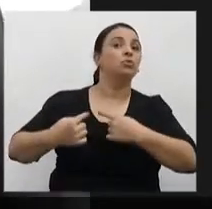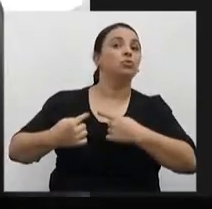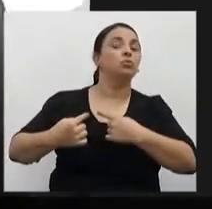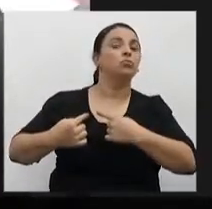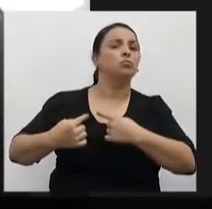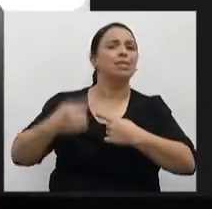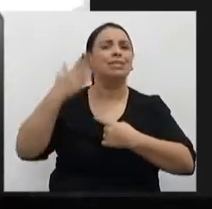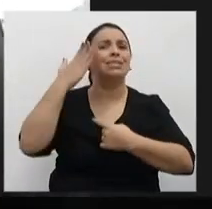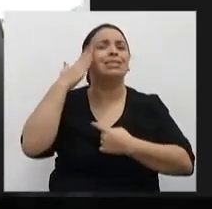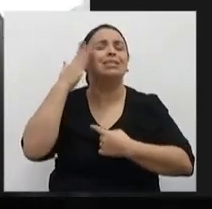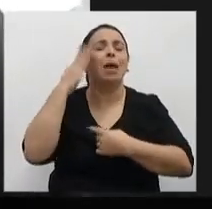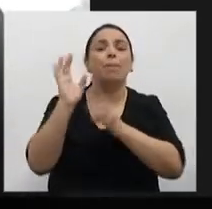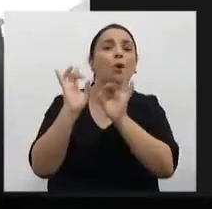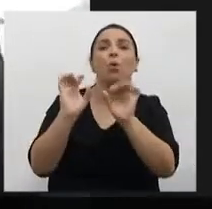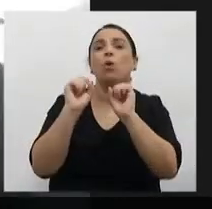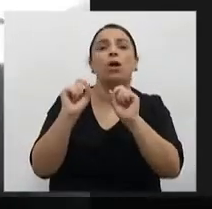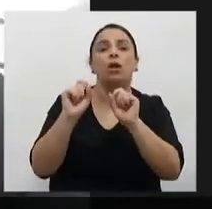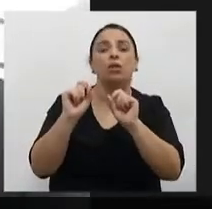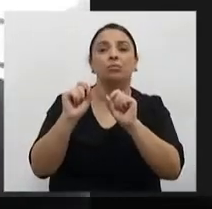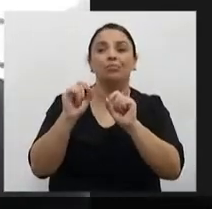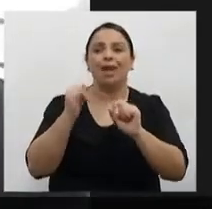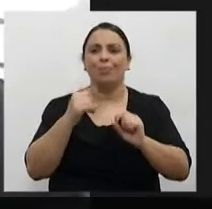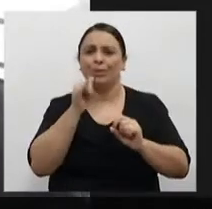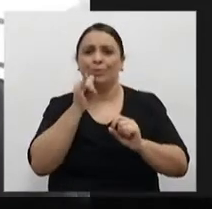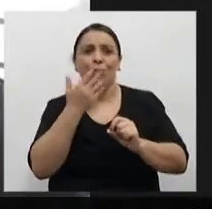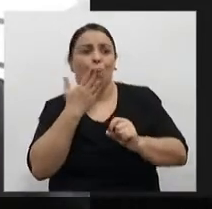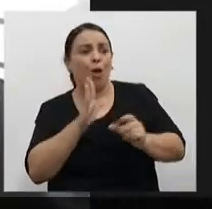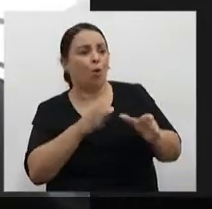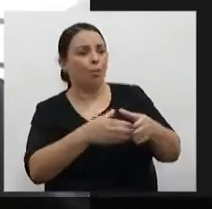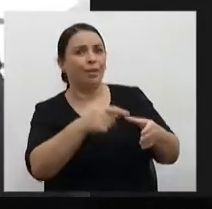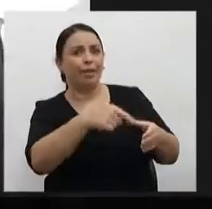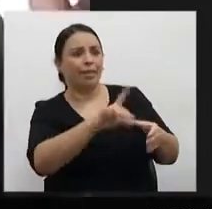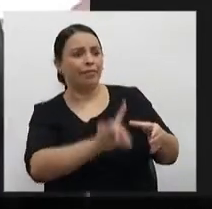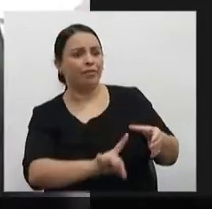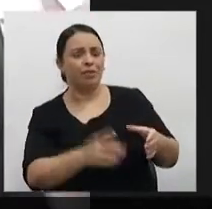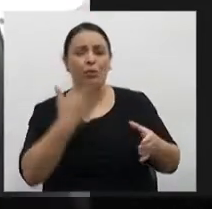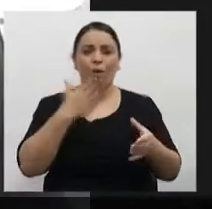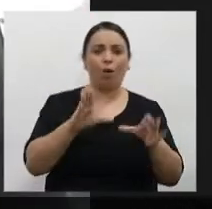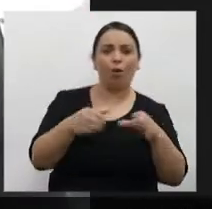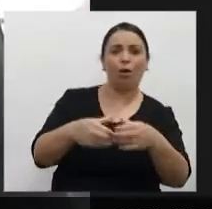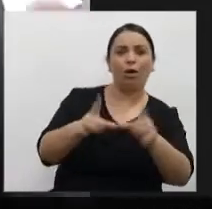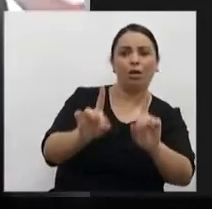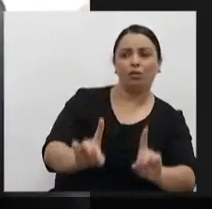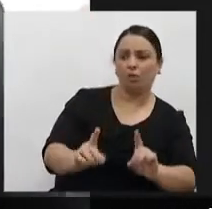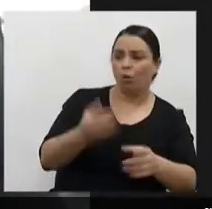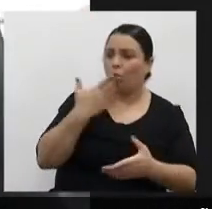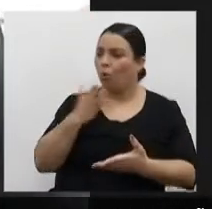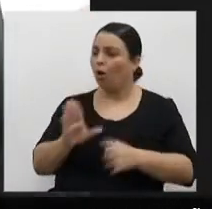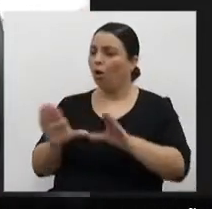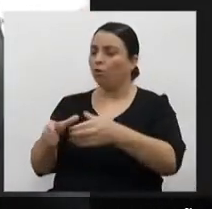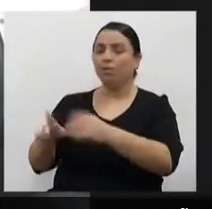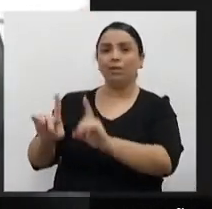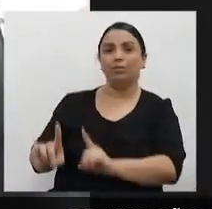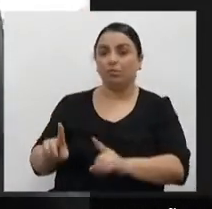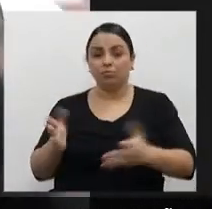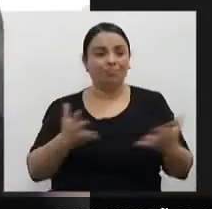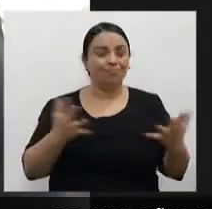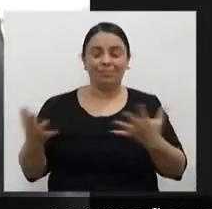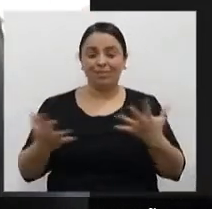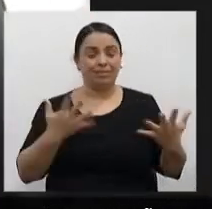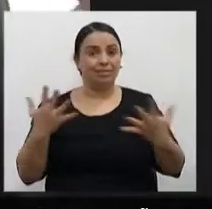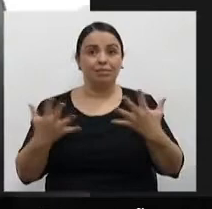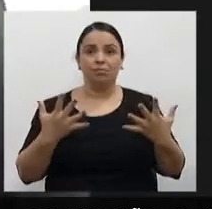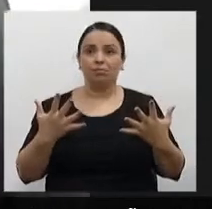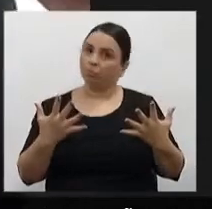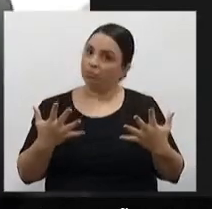ficar em comunidade, vai ser difícil de resolver uma situação. Então, eu tenho que pensar num conjunto, num comum. Então, quer dizer, eu tenho que